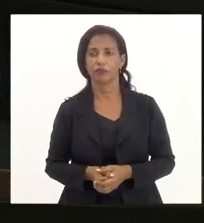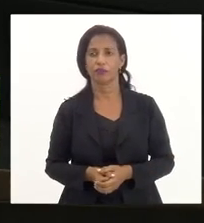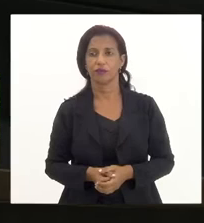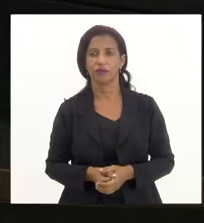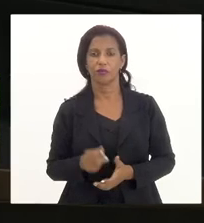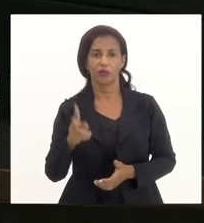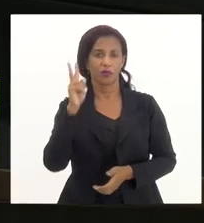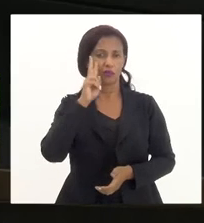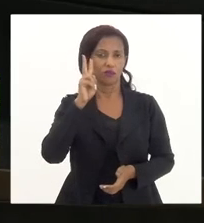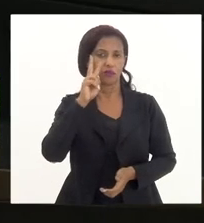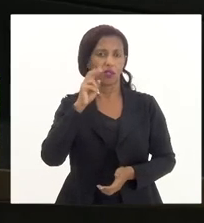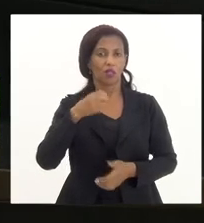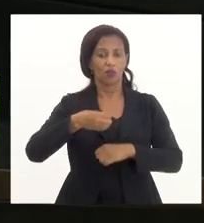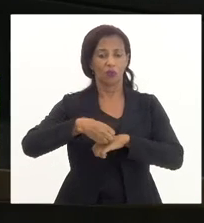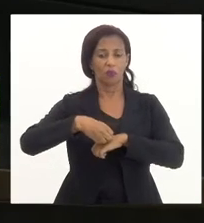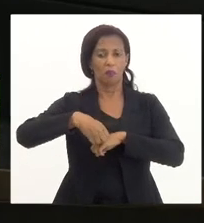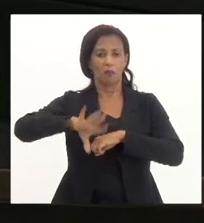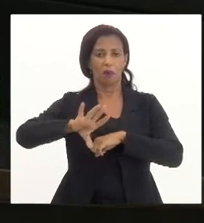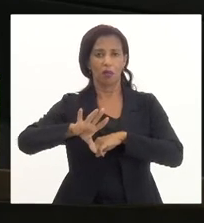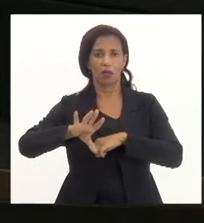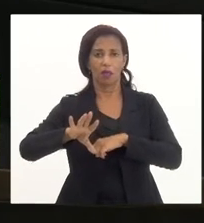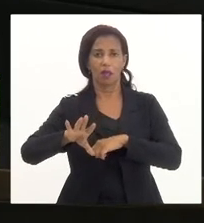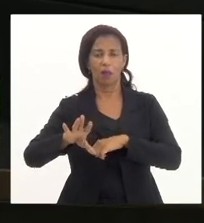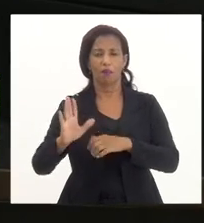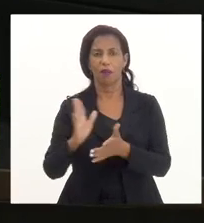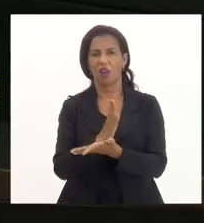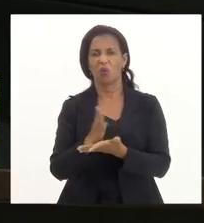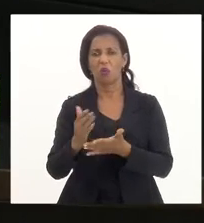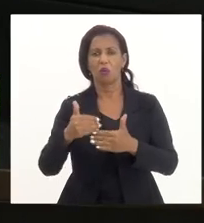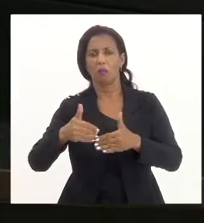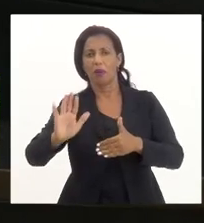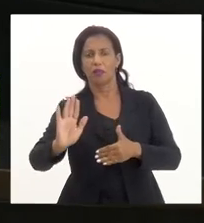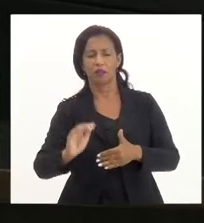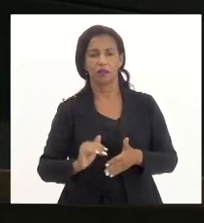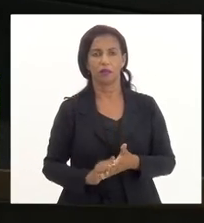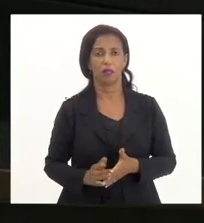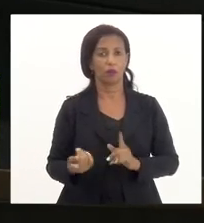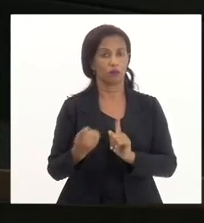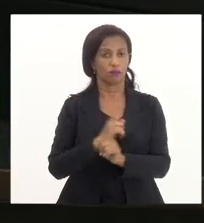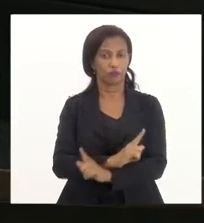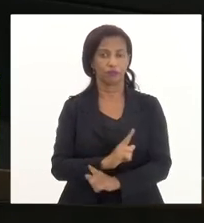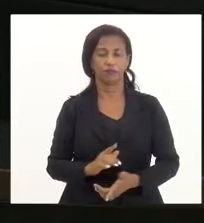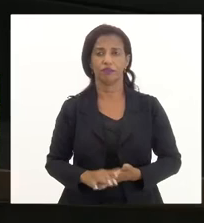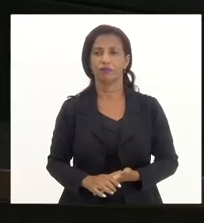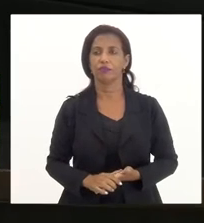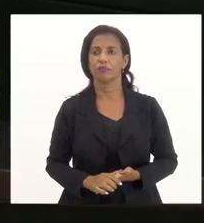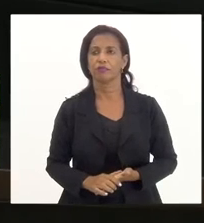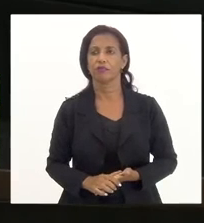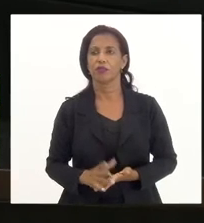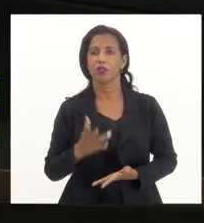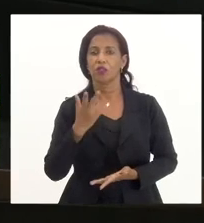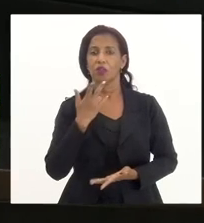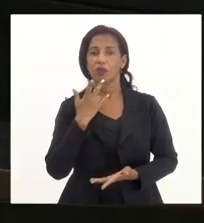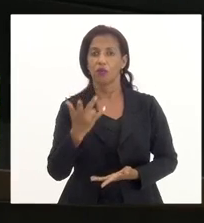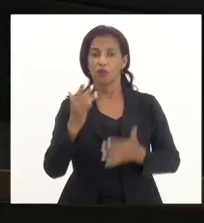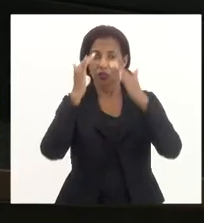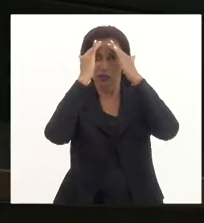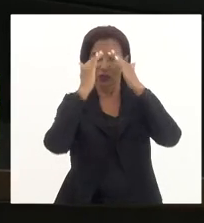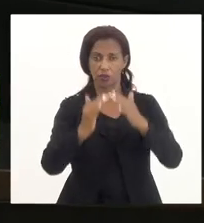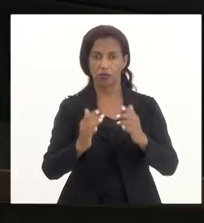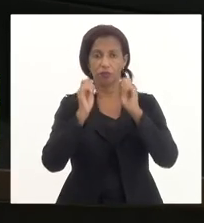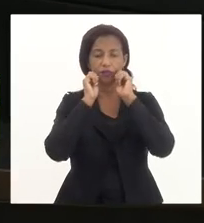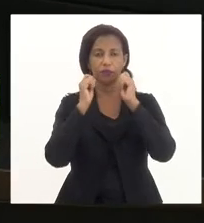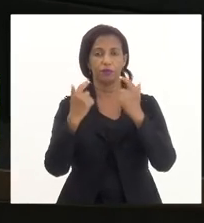essa história João mandar uma manada para alguma coisa passar ao contrário foi de reverência ao